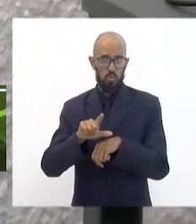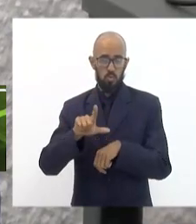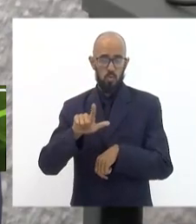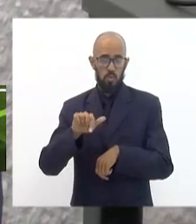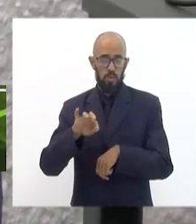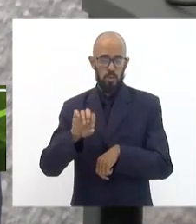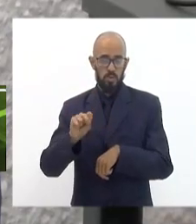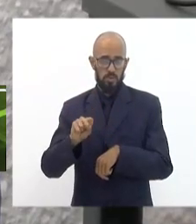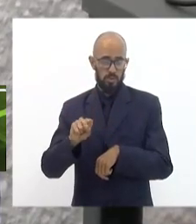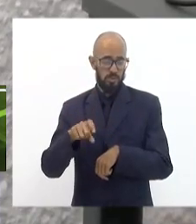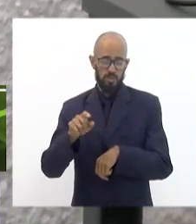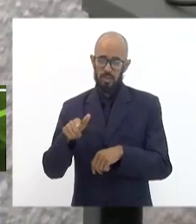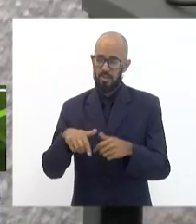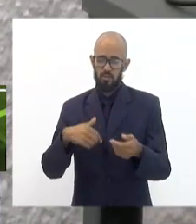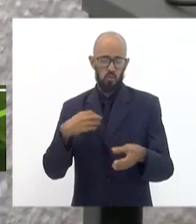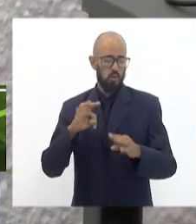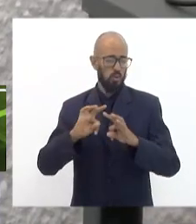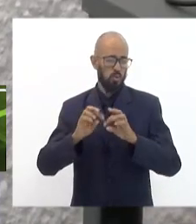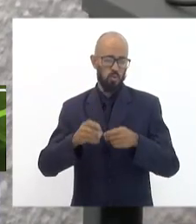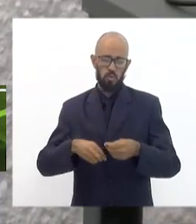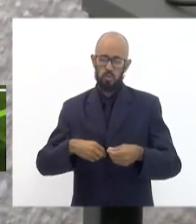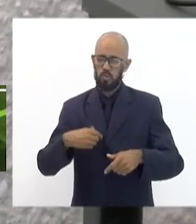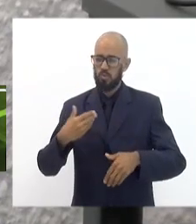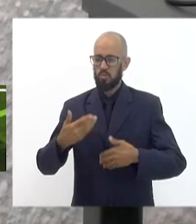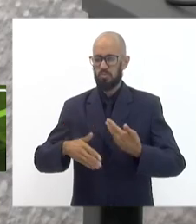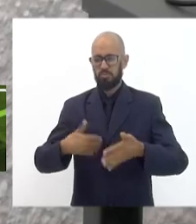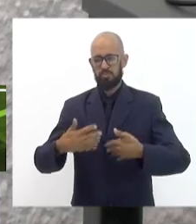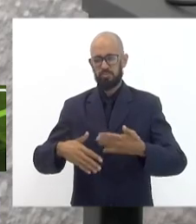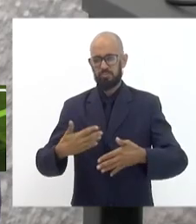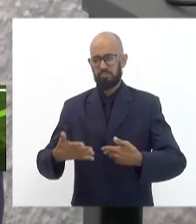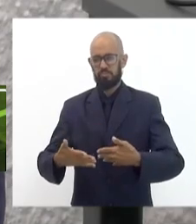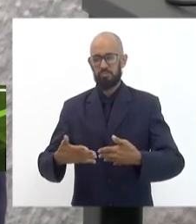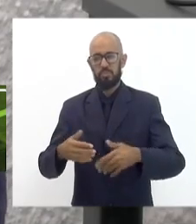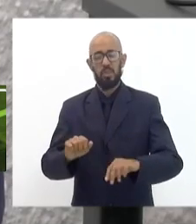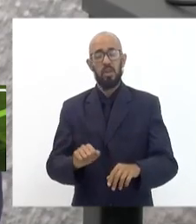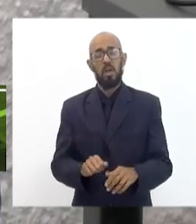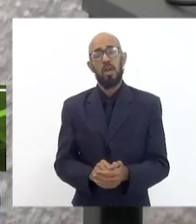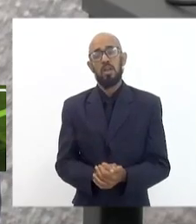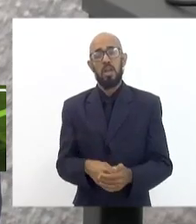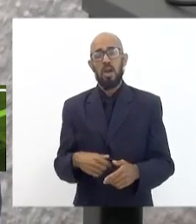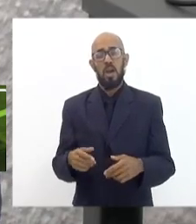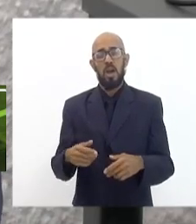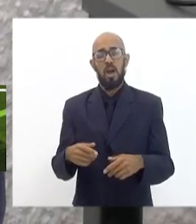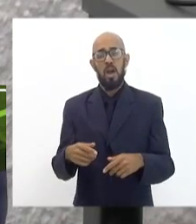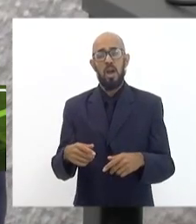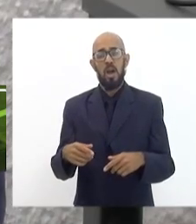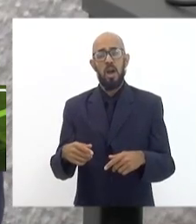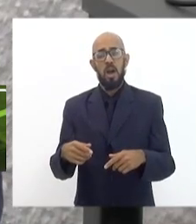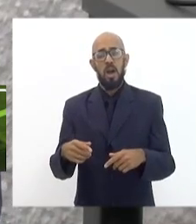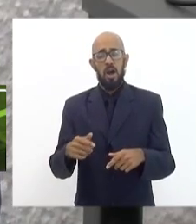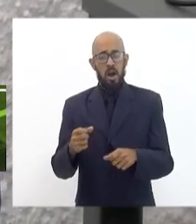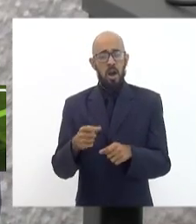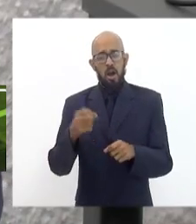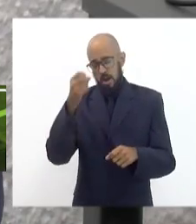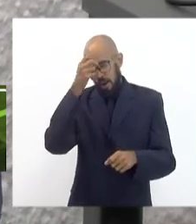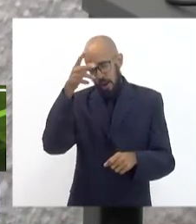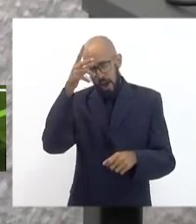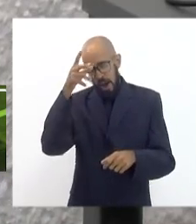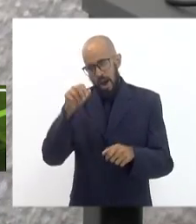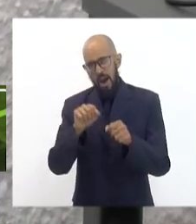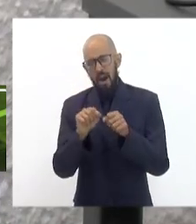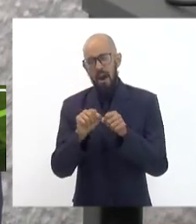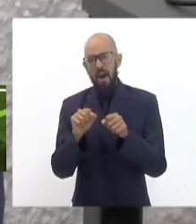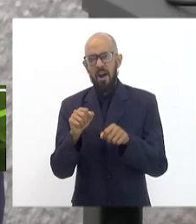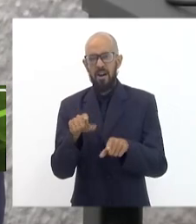Então você 5 horas de São raças responsabilidade e a prefeitura está fazendo as outras também está sendo feito um novo estudo